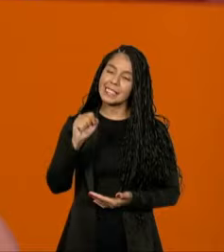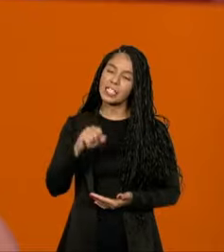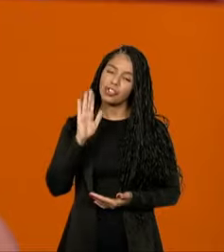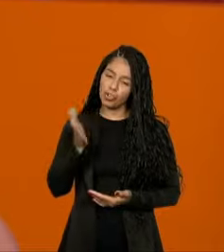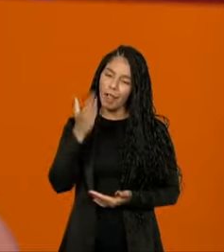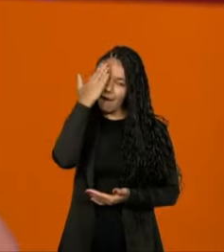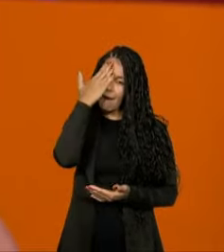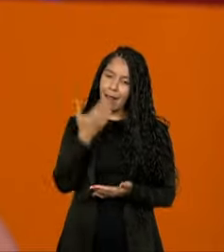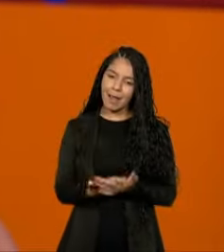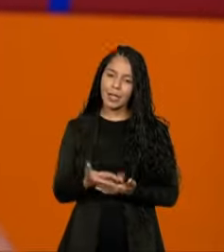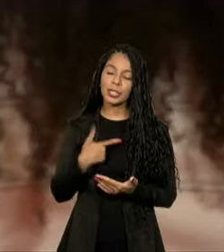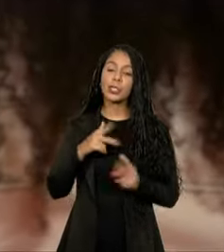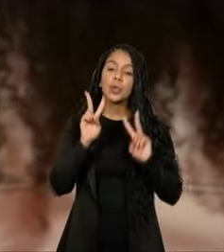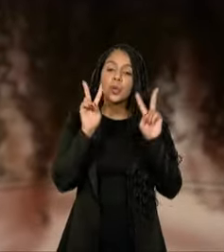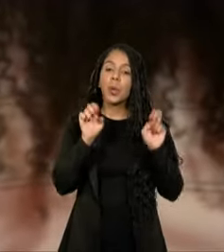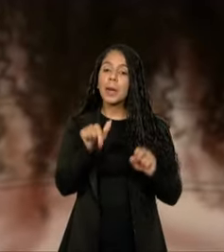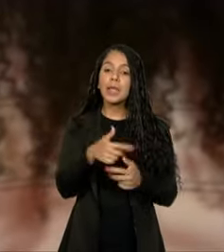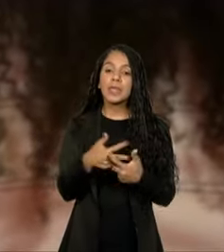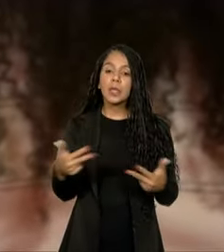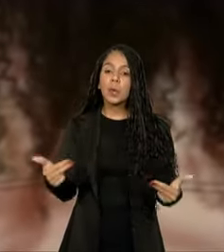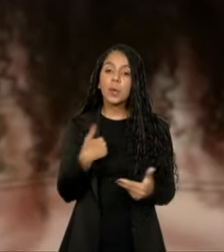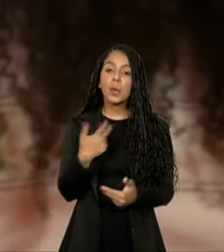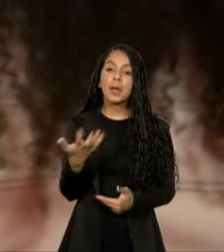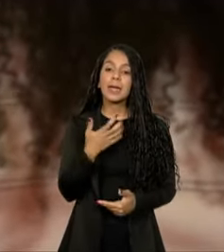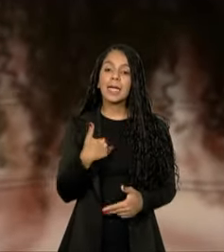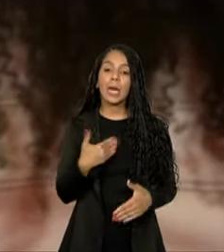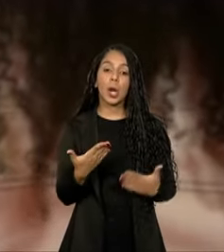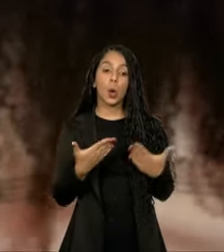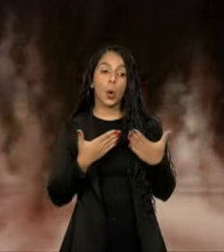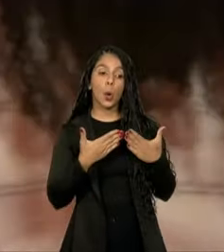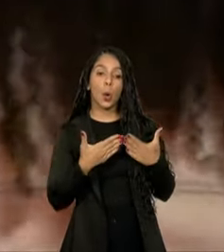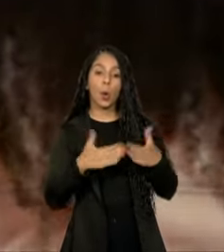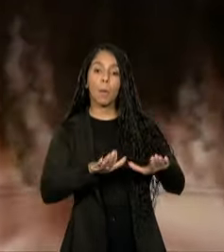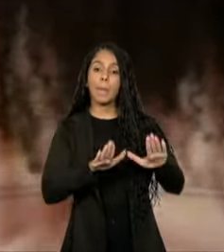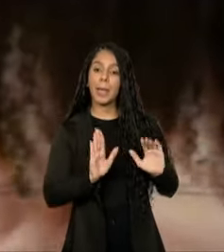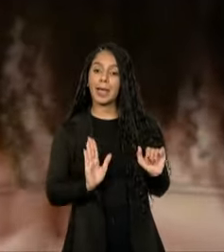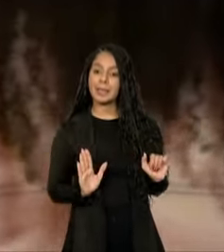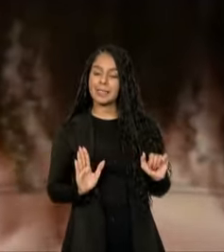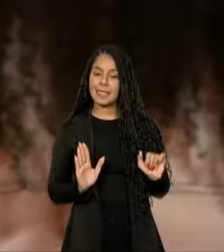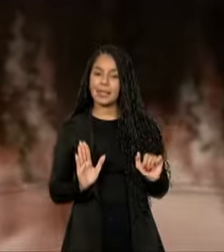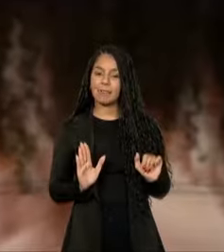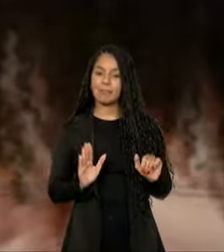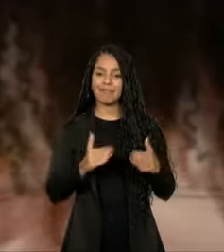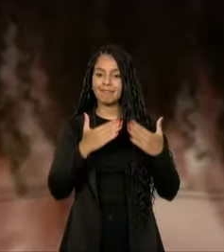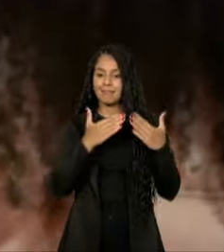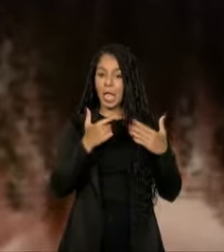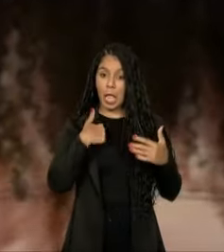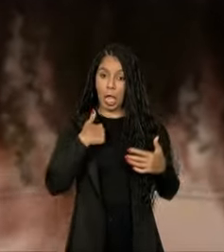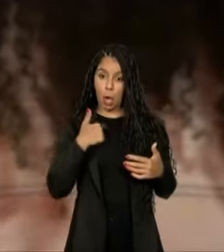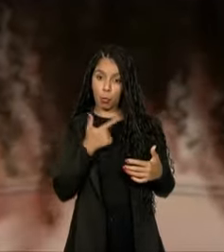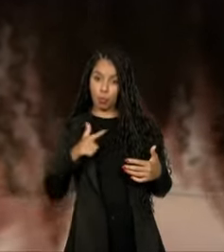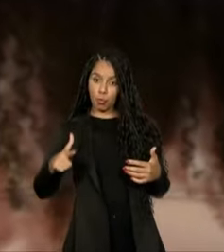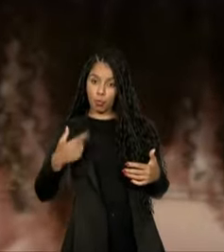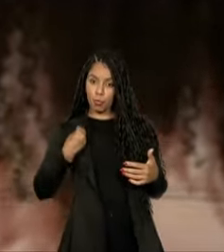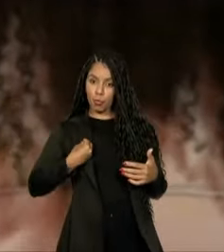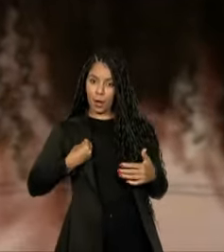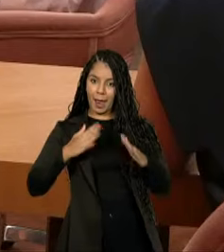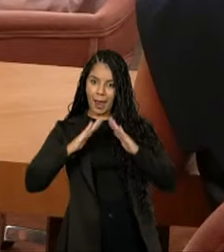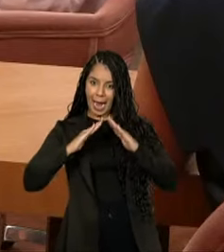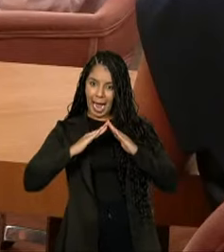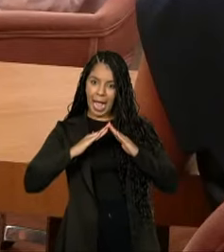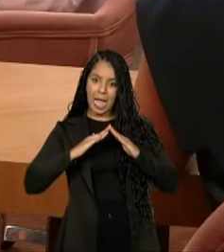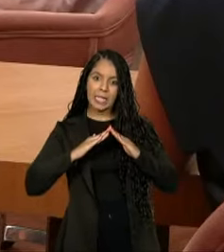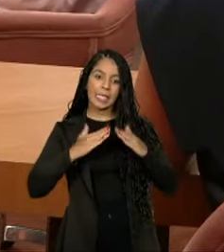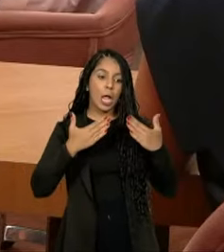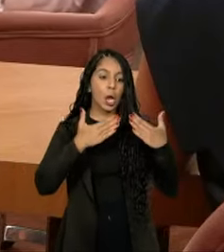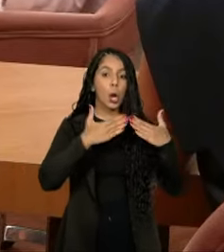vezes, mas não muito, não, nessa coisa de querer compensar essa minha ausência, sempre pro trabalho, né?